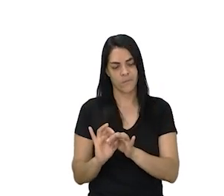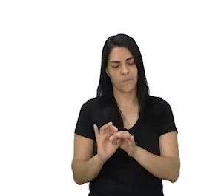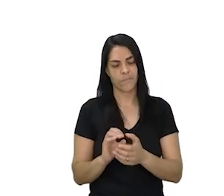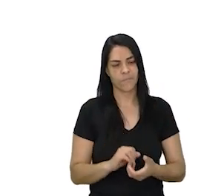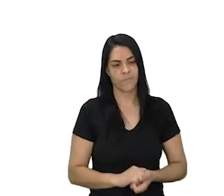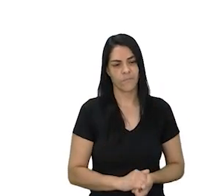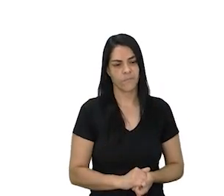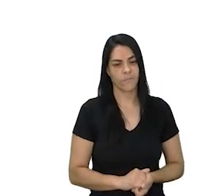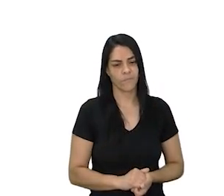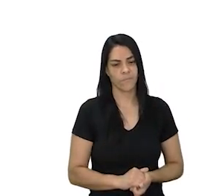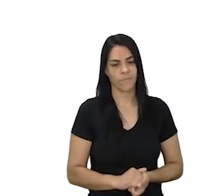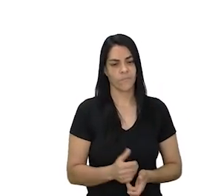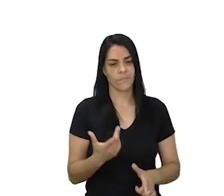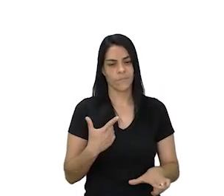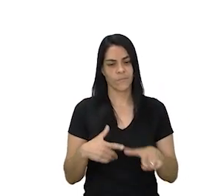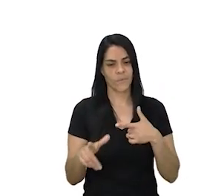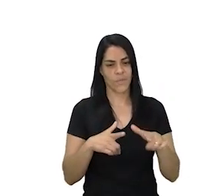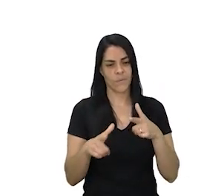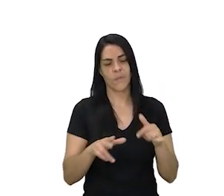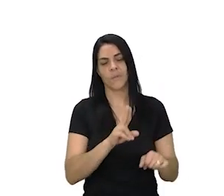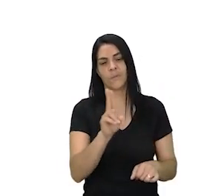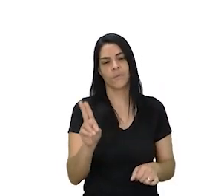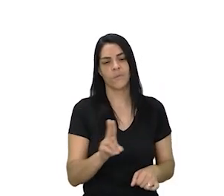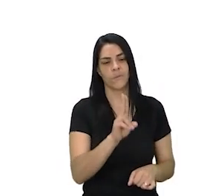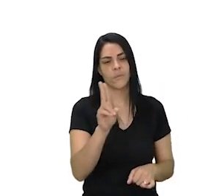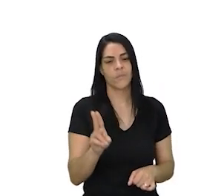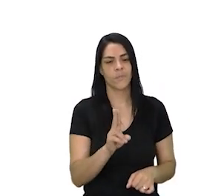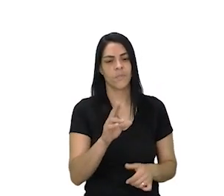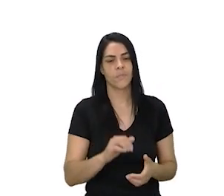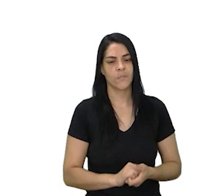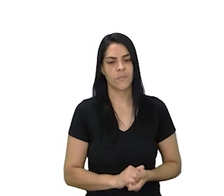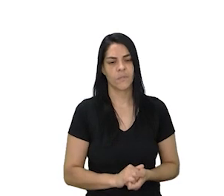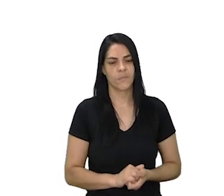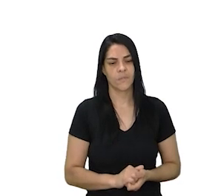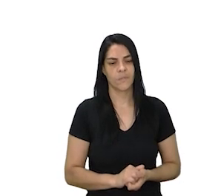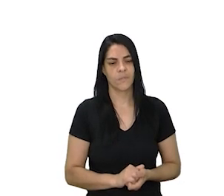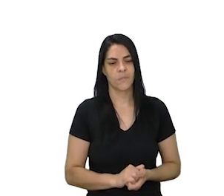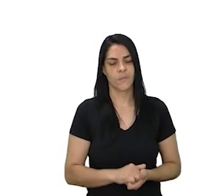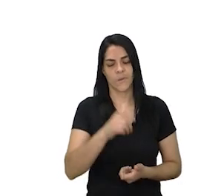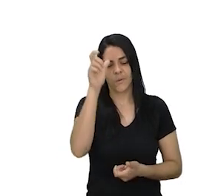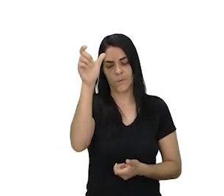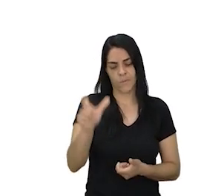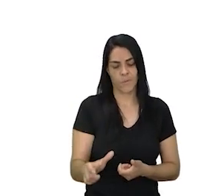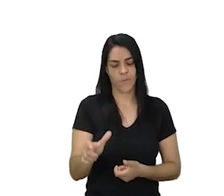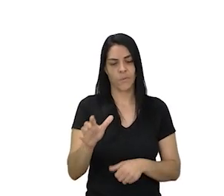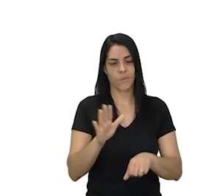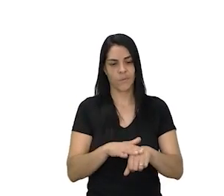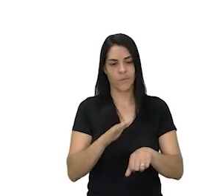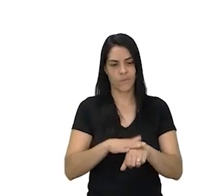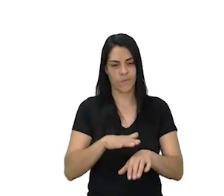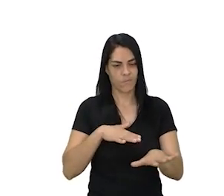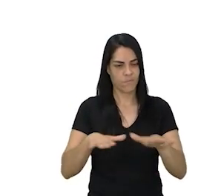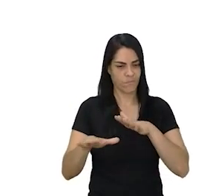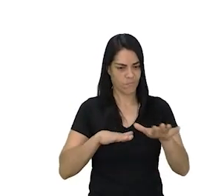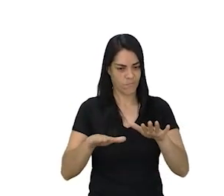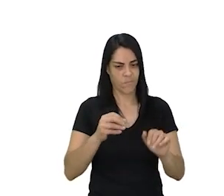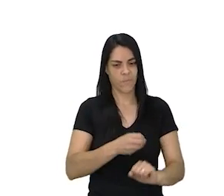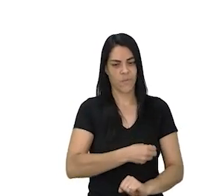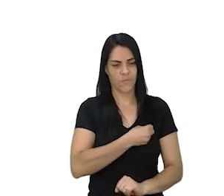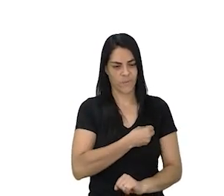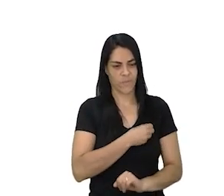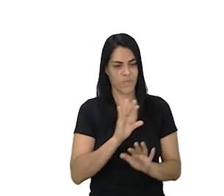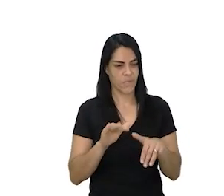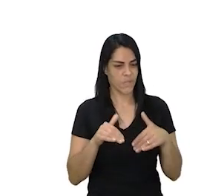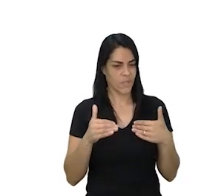está trabalhando e utilizando ali como sujeito em ação na vida. Então,